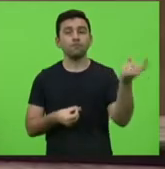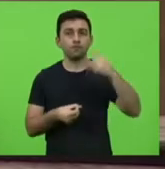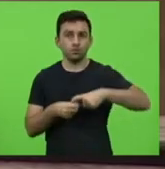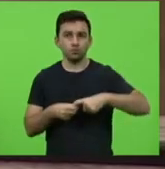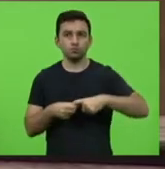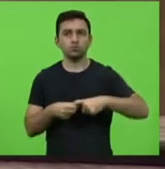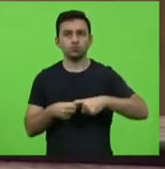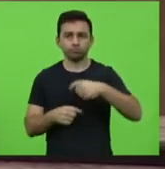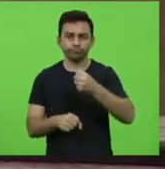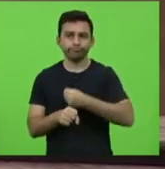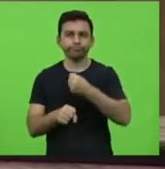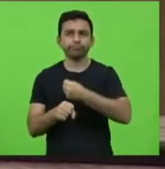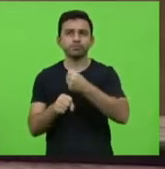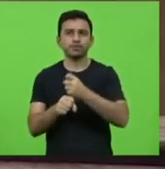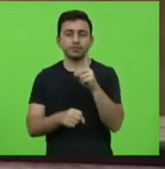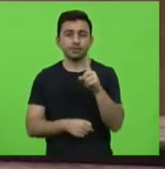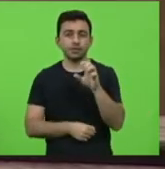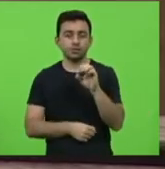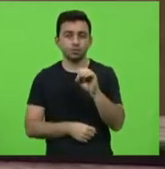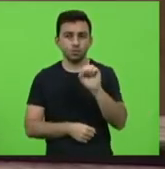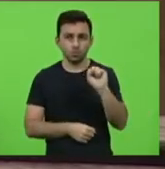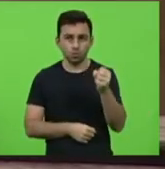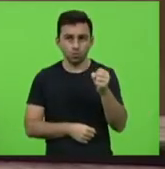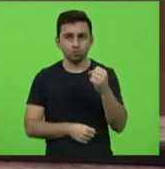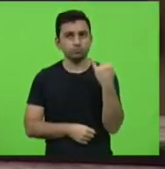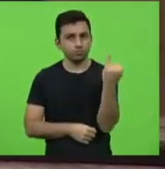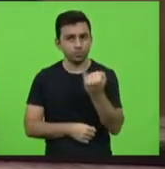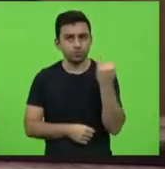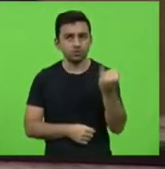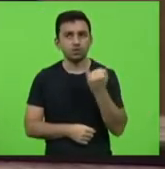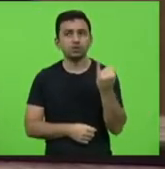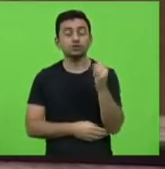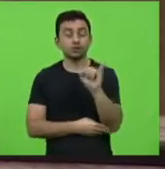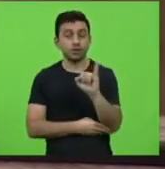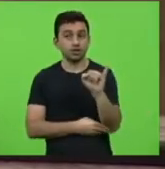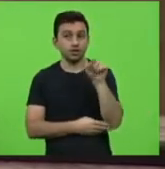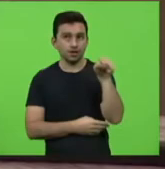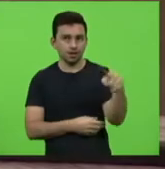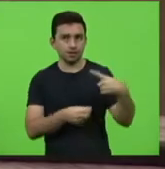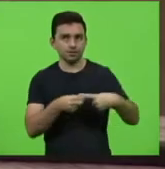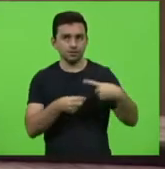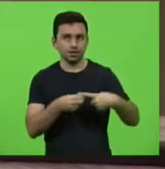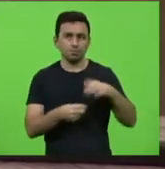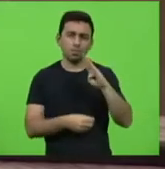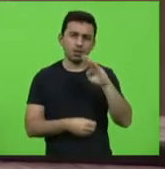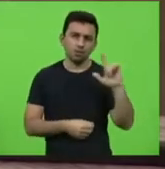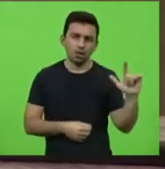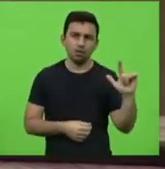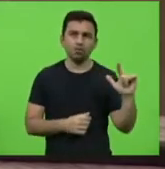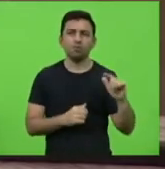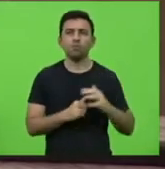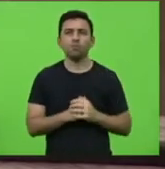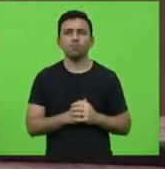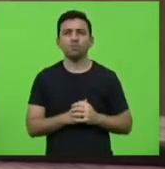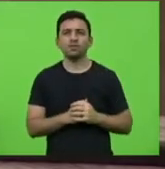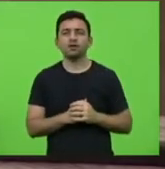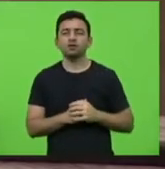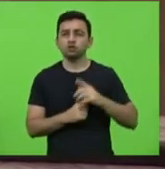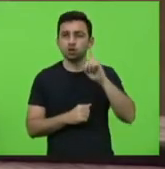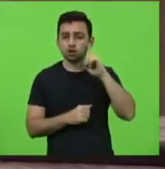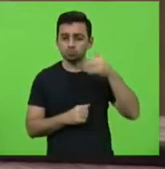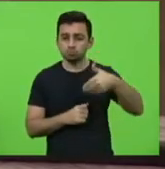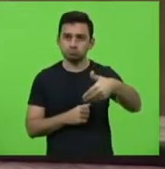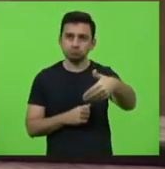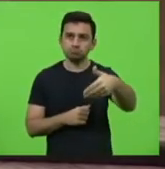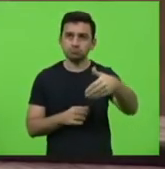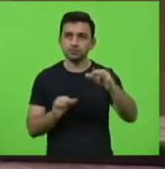das obras da 108, não é, que é fundamental para nós no Vale do Itajaí, ligando Blumenau ao norte do estado, nos próximos dias. E